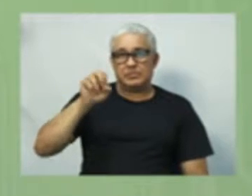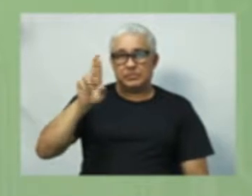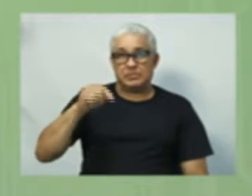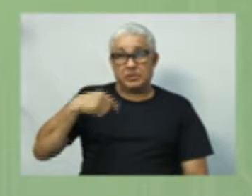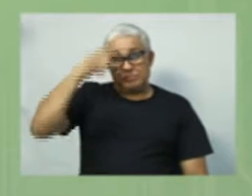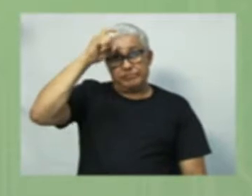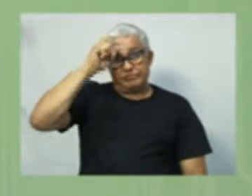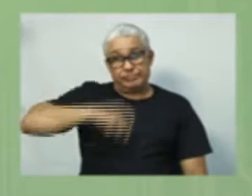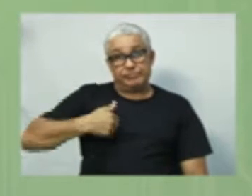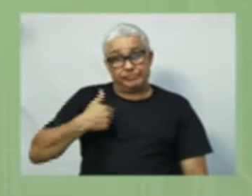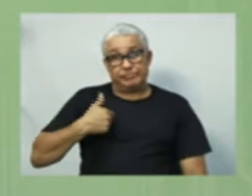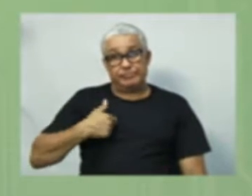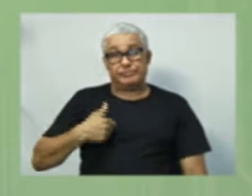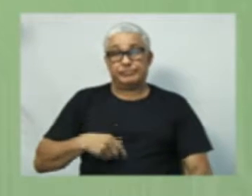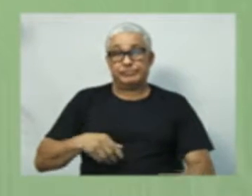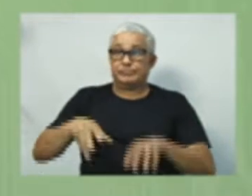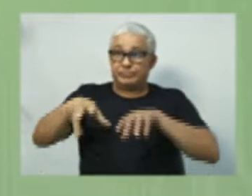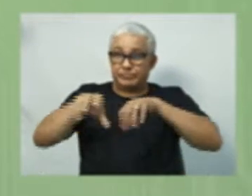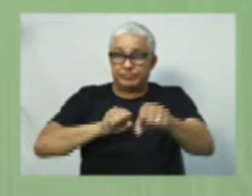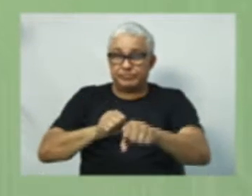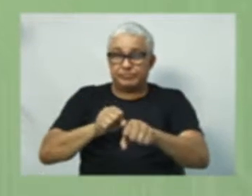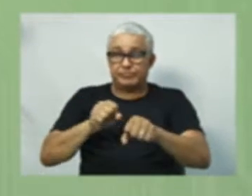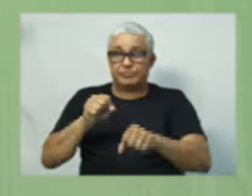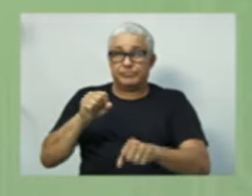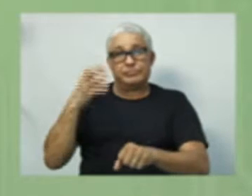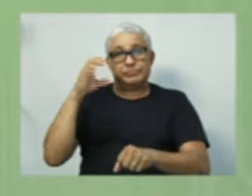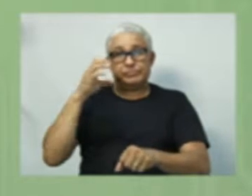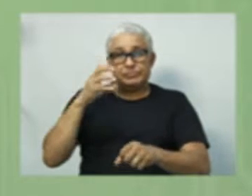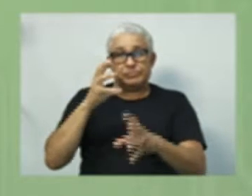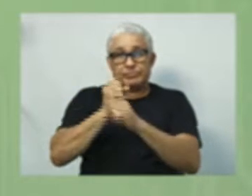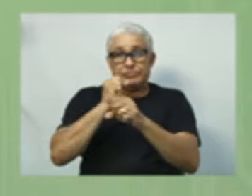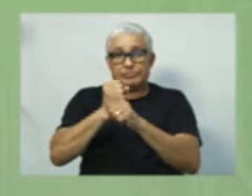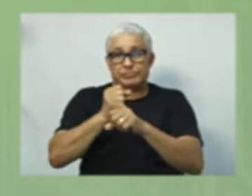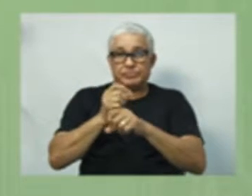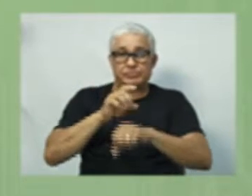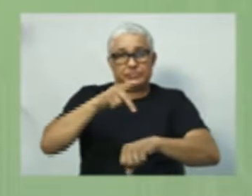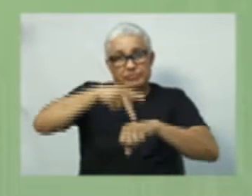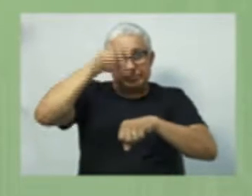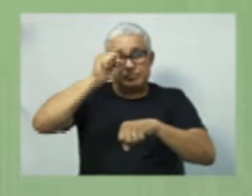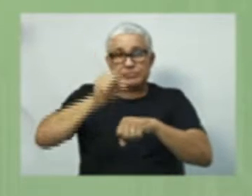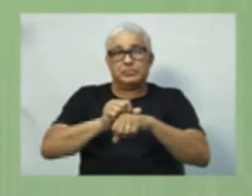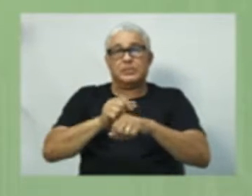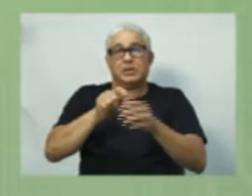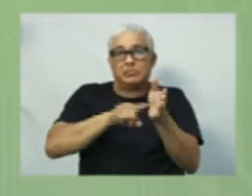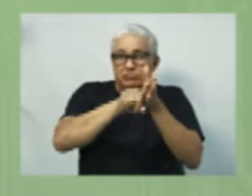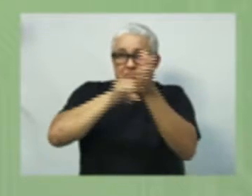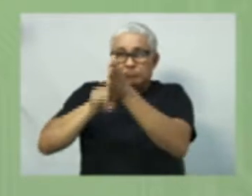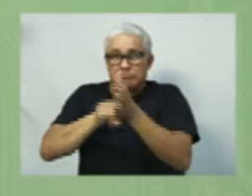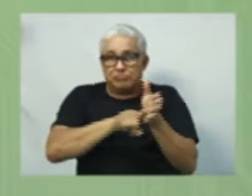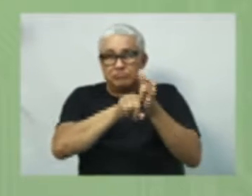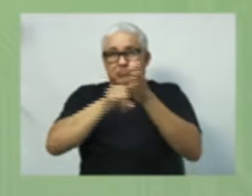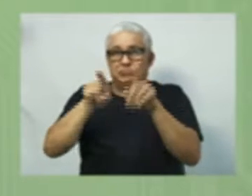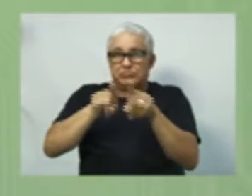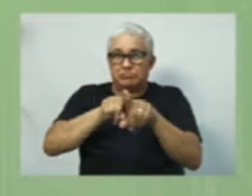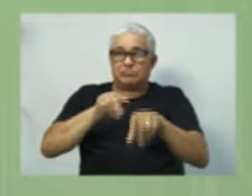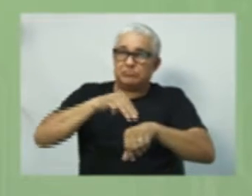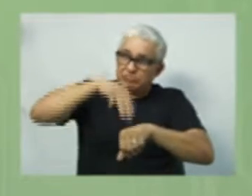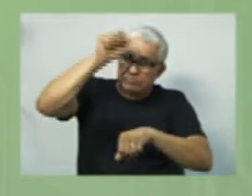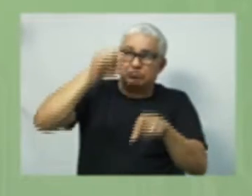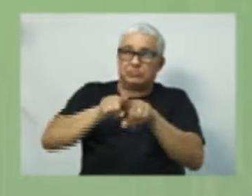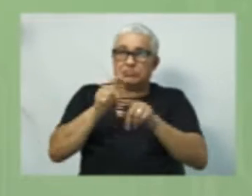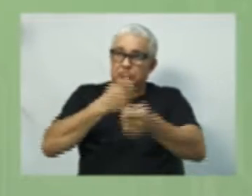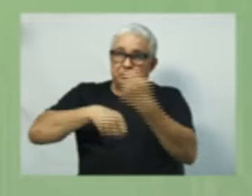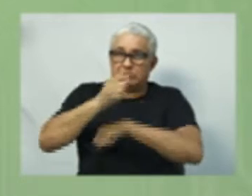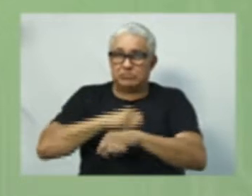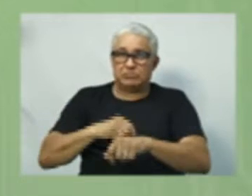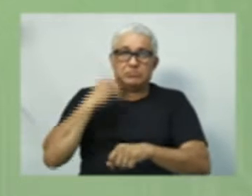Aloir, graduado em Ciência Contábil, especializado em auditoria e perícia, mestrado em administração, experiência profissional na